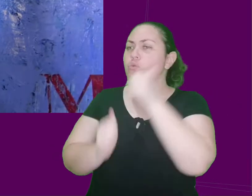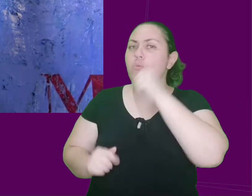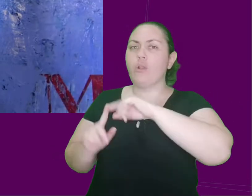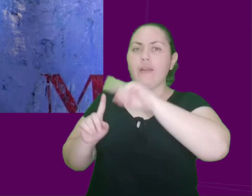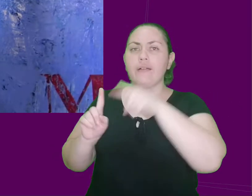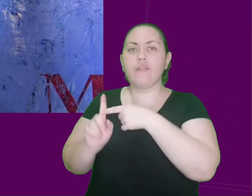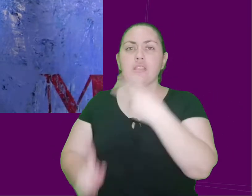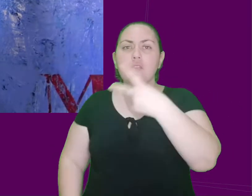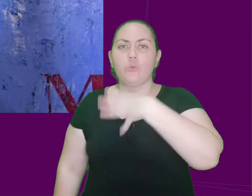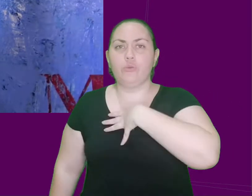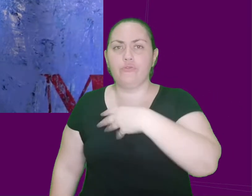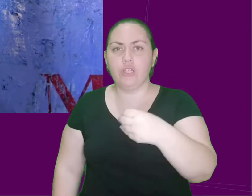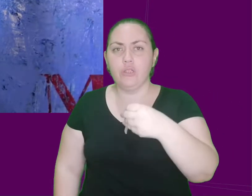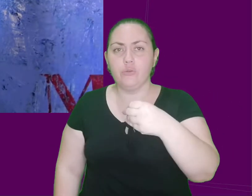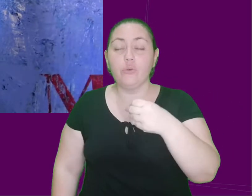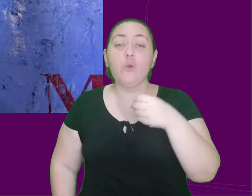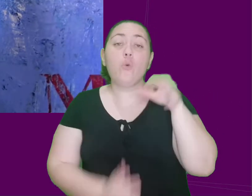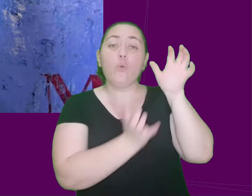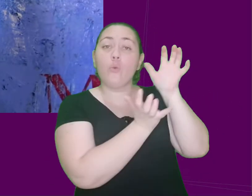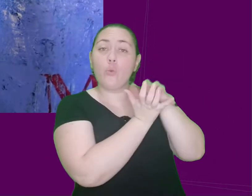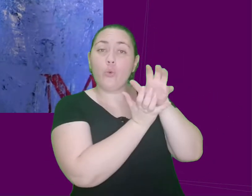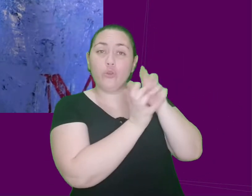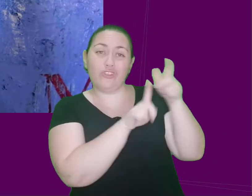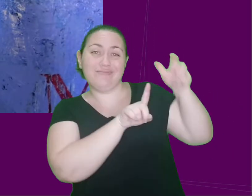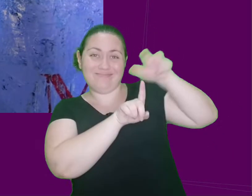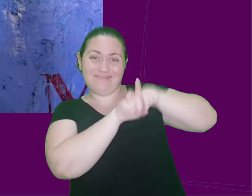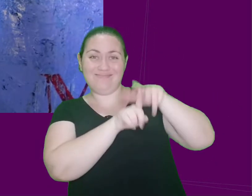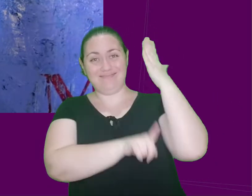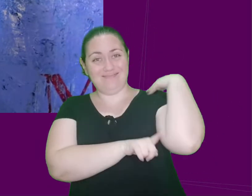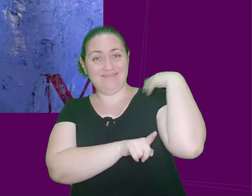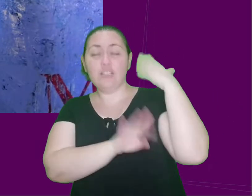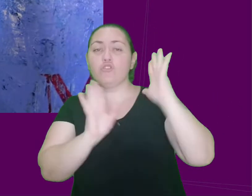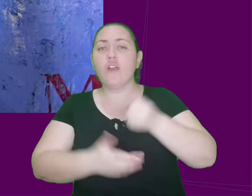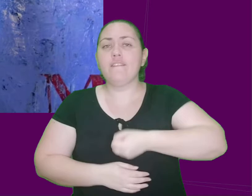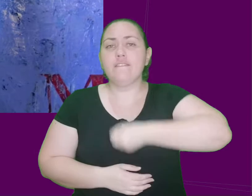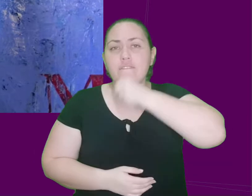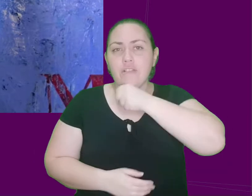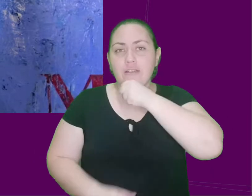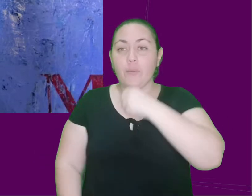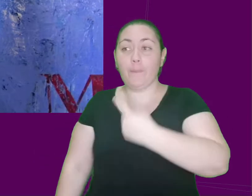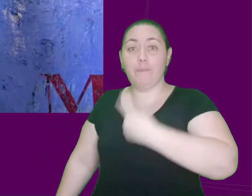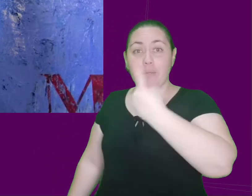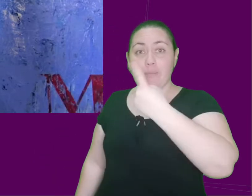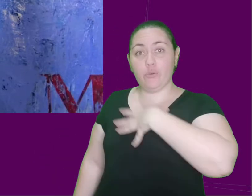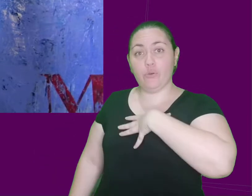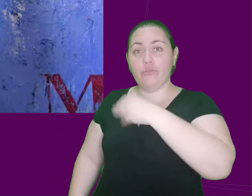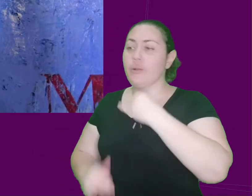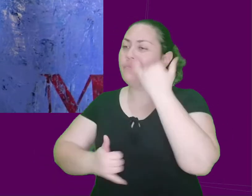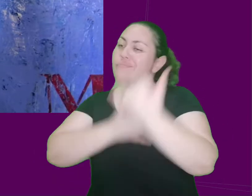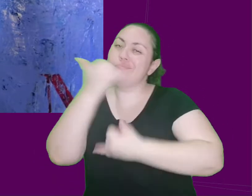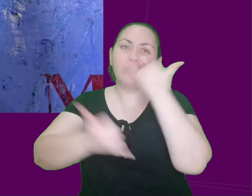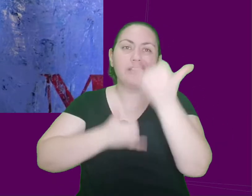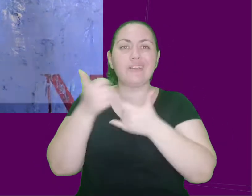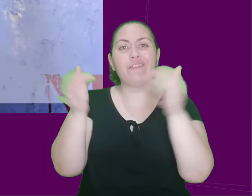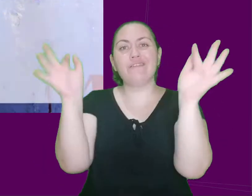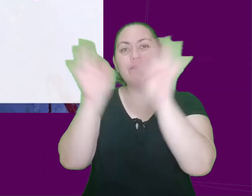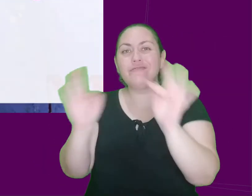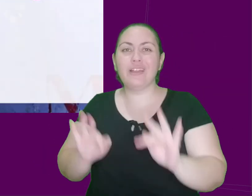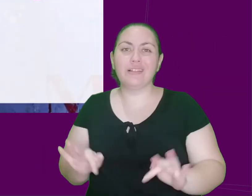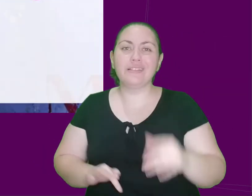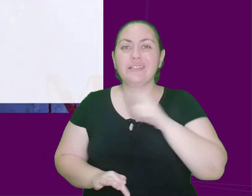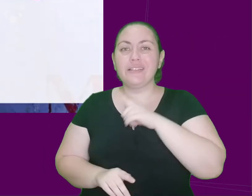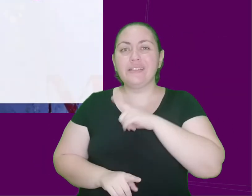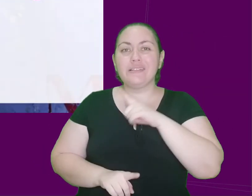seu segundo filho. E o seu crocodilo já está velho e o primeiro filho brinca feliz com